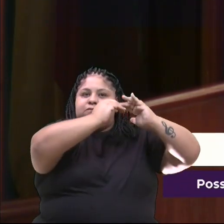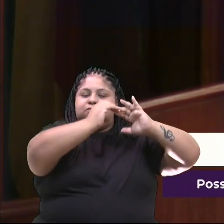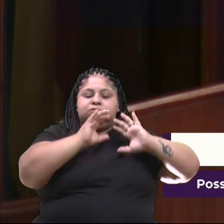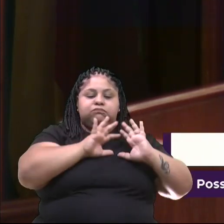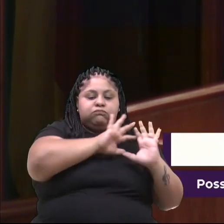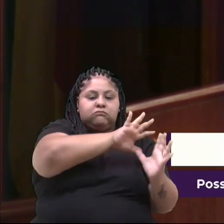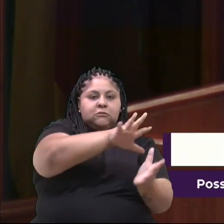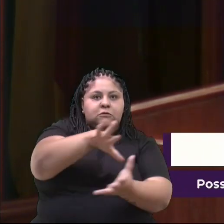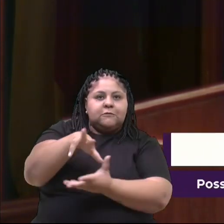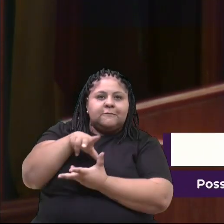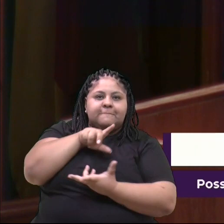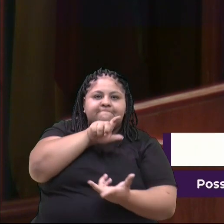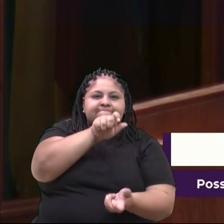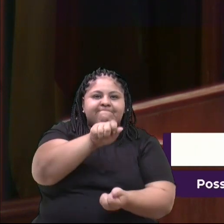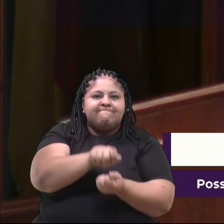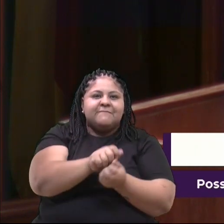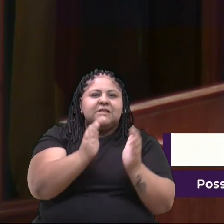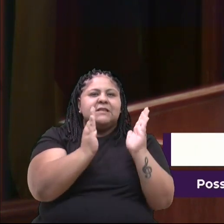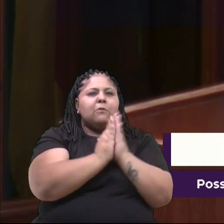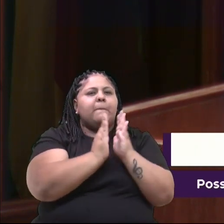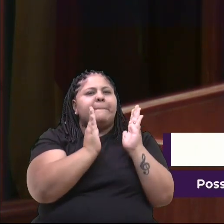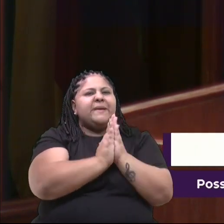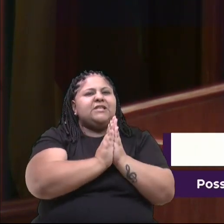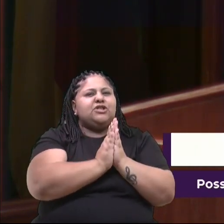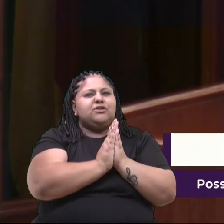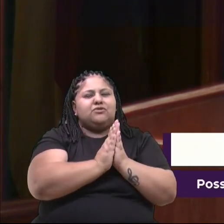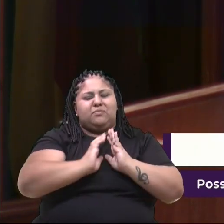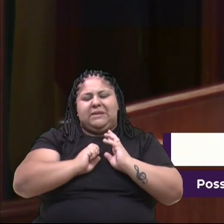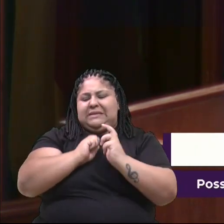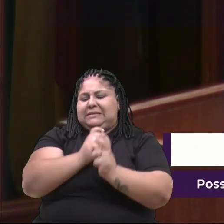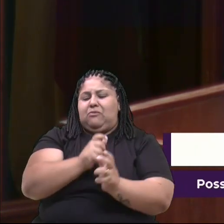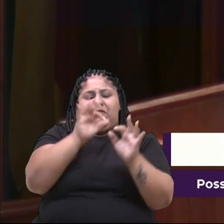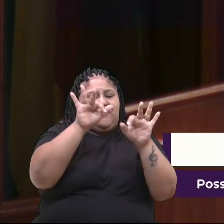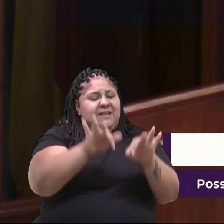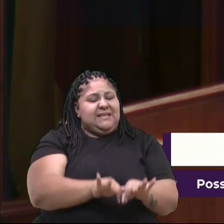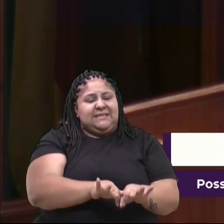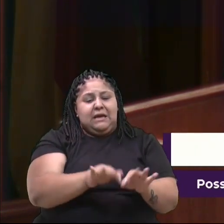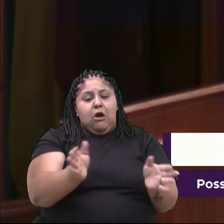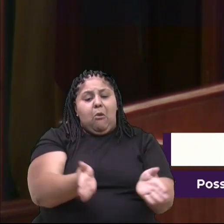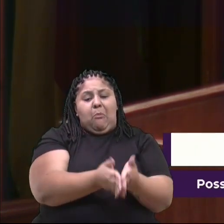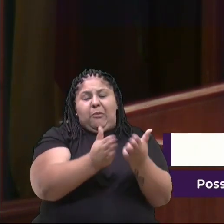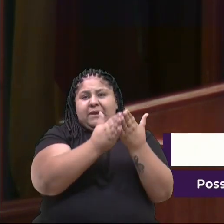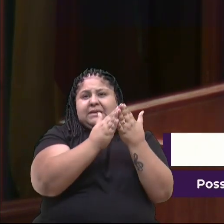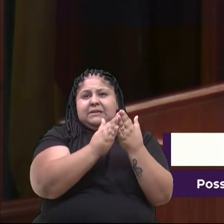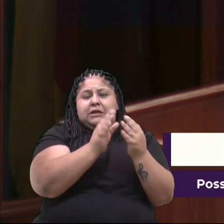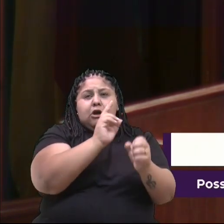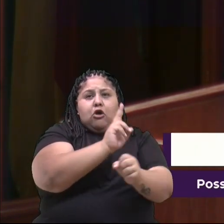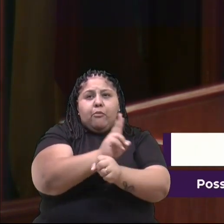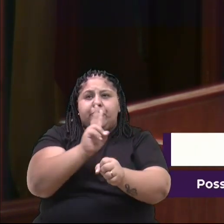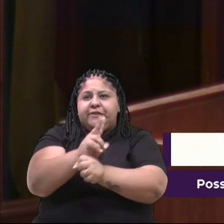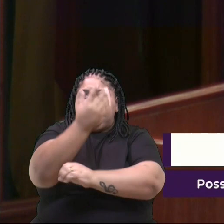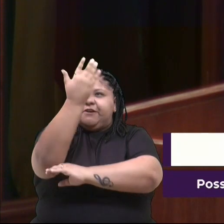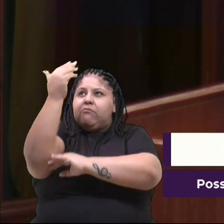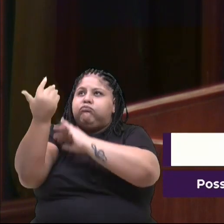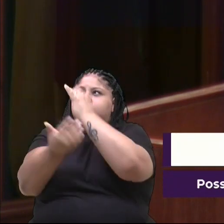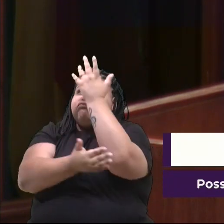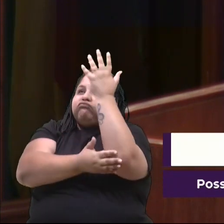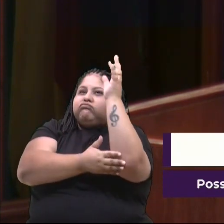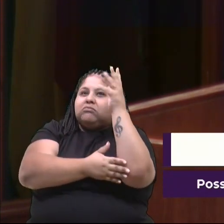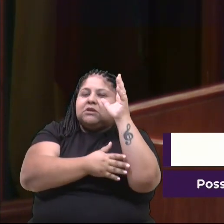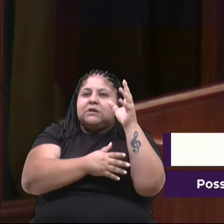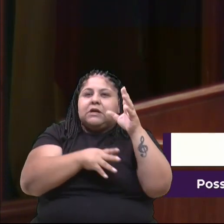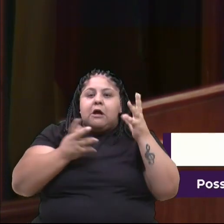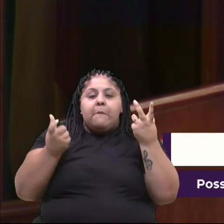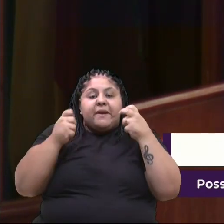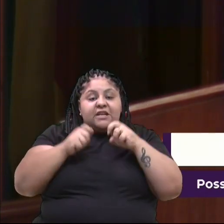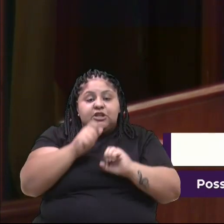Sustentável, que são um apelo global à ação para acabar com a pobreza, para proteger o meio ambiente e o clima, para garantir que as pessoas em